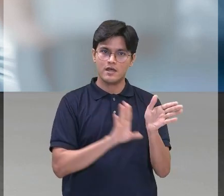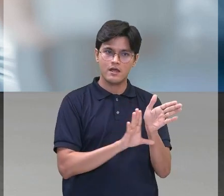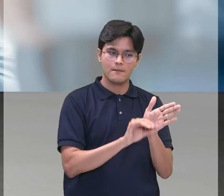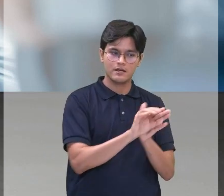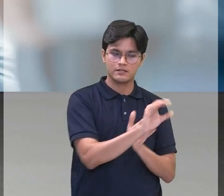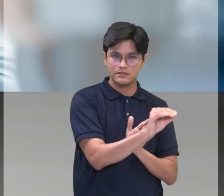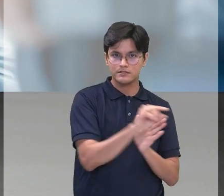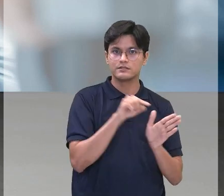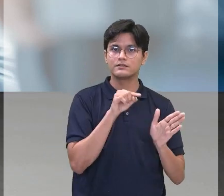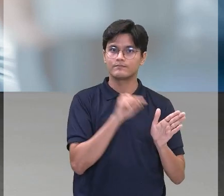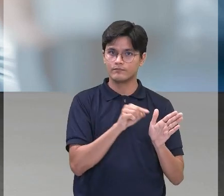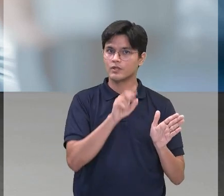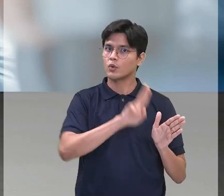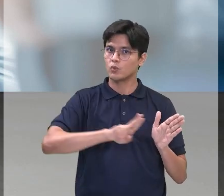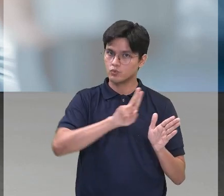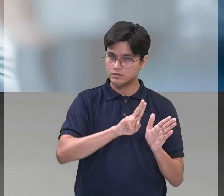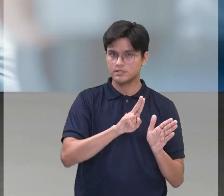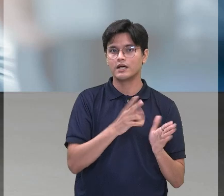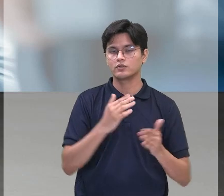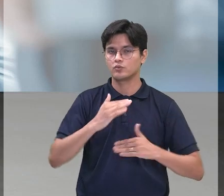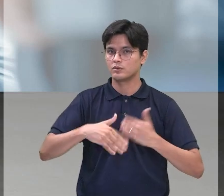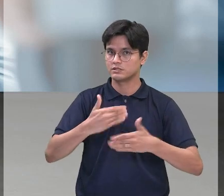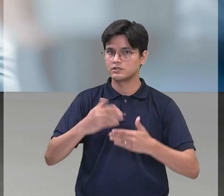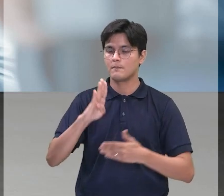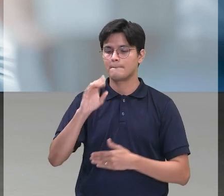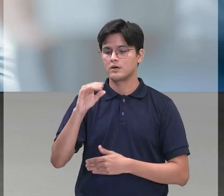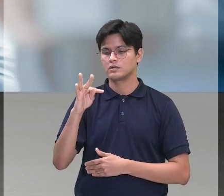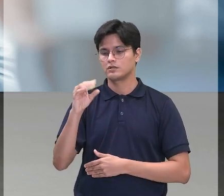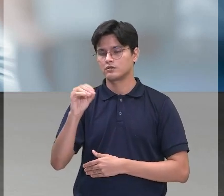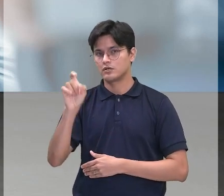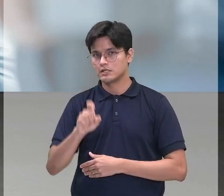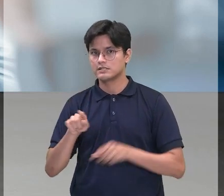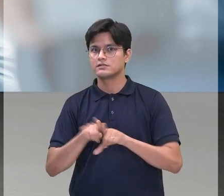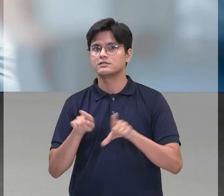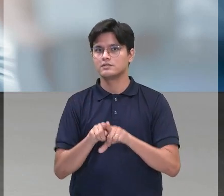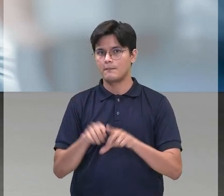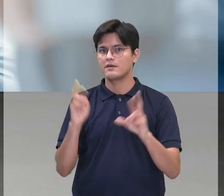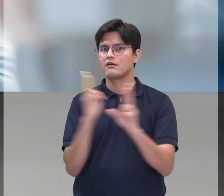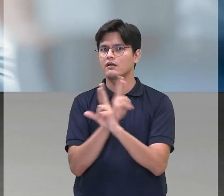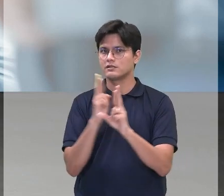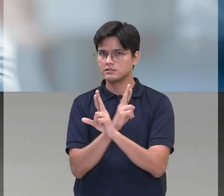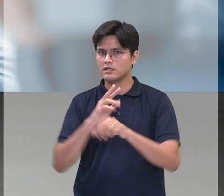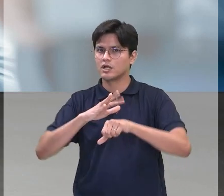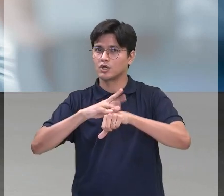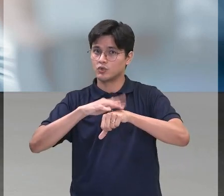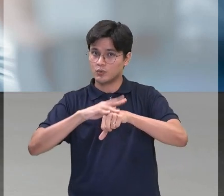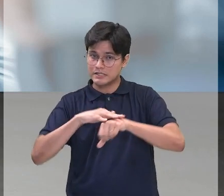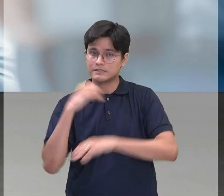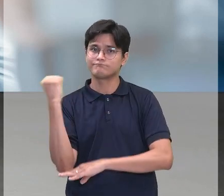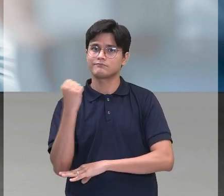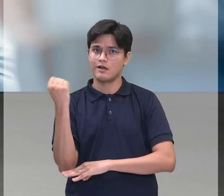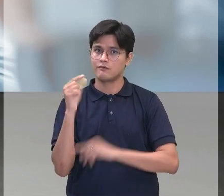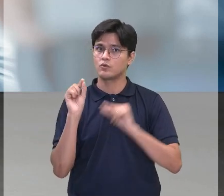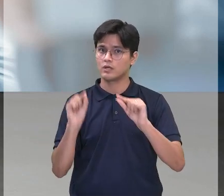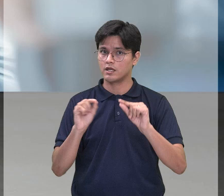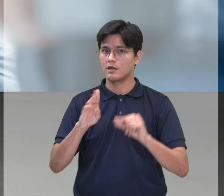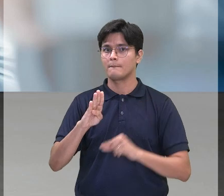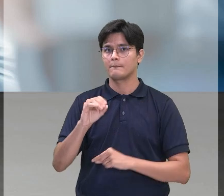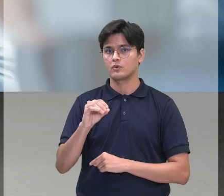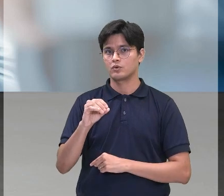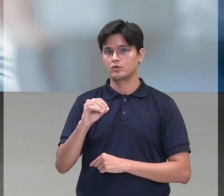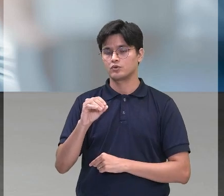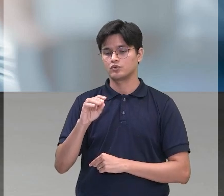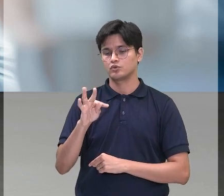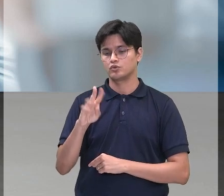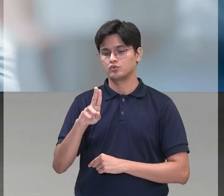regiões para evitar a ruga, ela também está relacionada com uma doença muito grave, que é o botulismo. Tá? Então, é